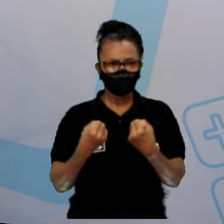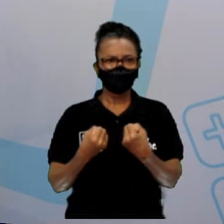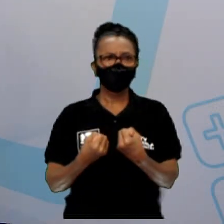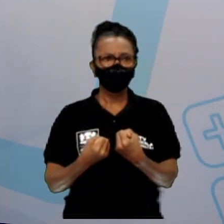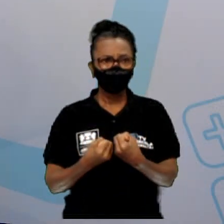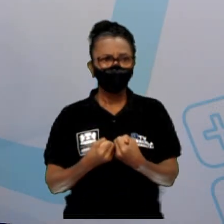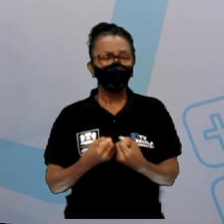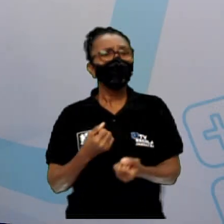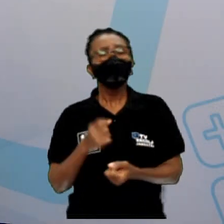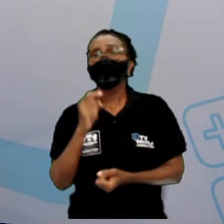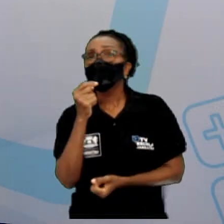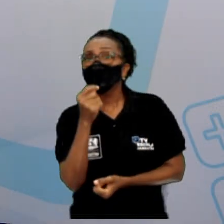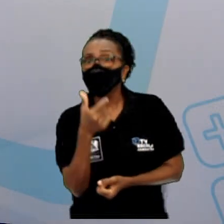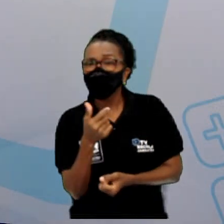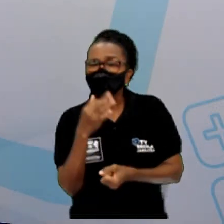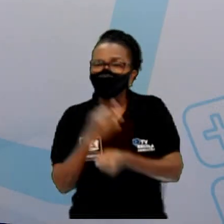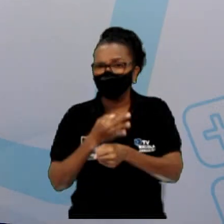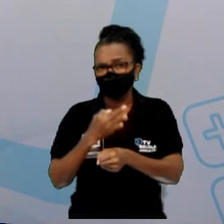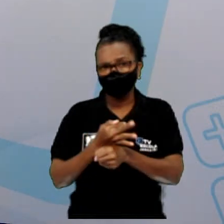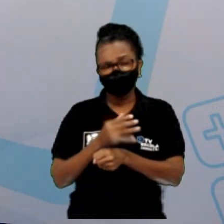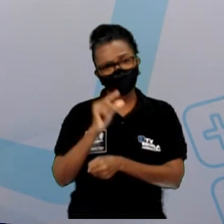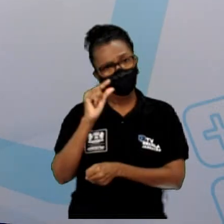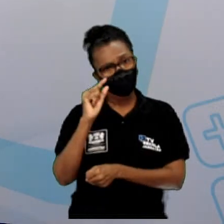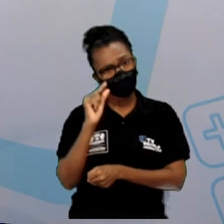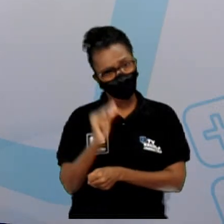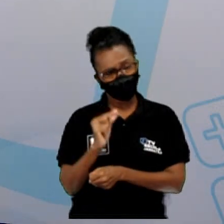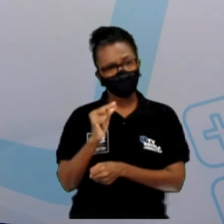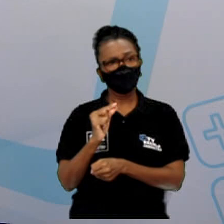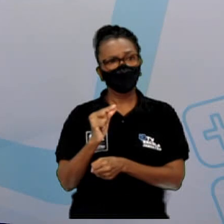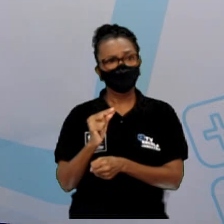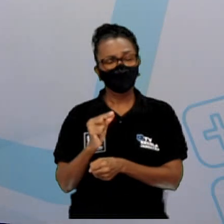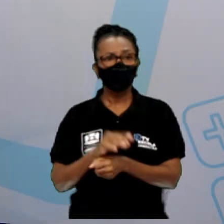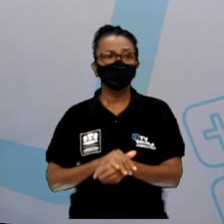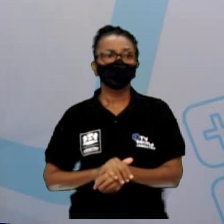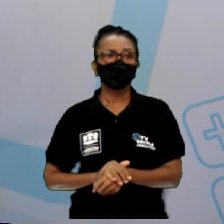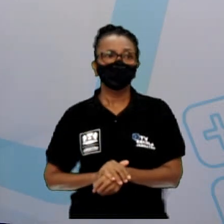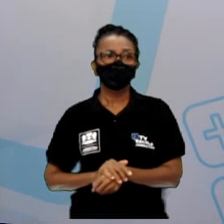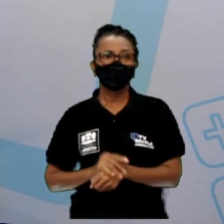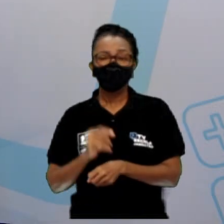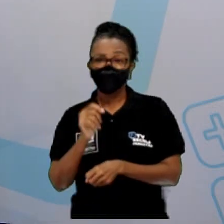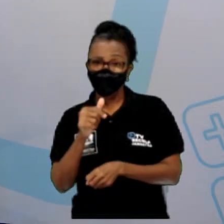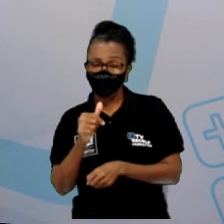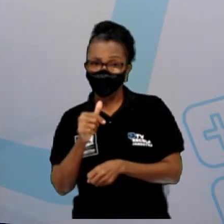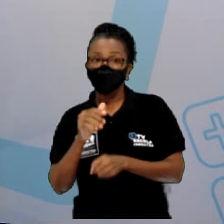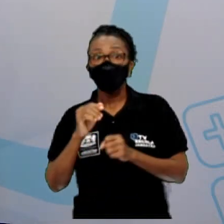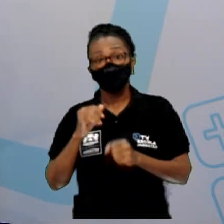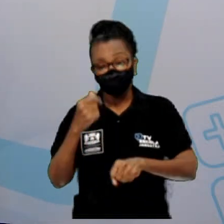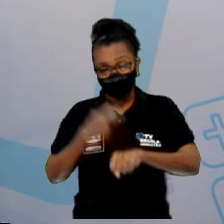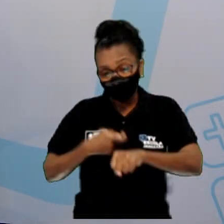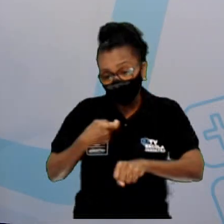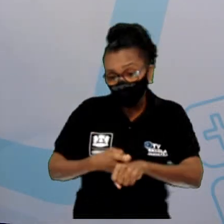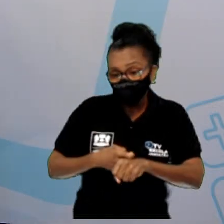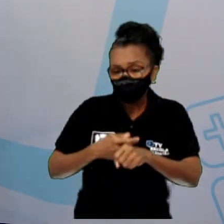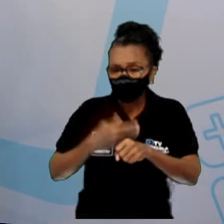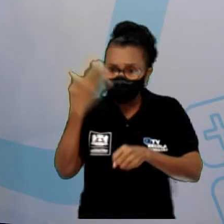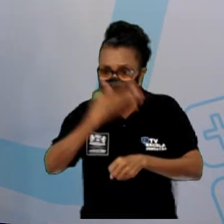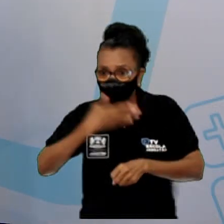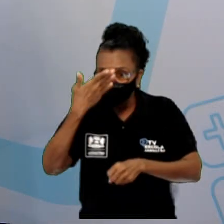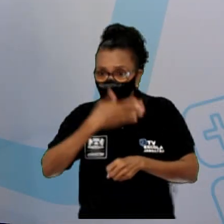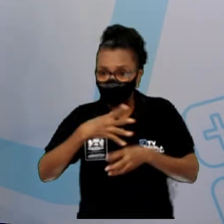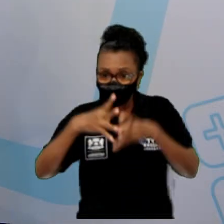pouca resistência, porém é duro, é transparente, mas também pode ser colorido. Ele